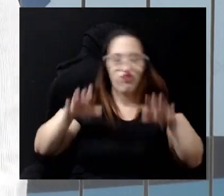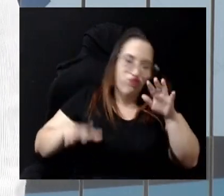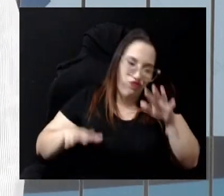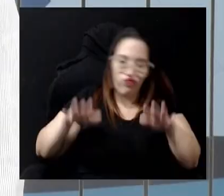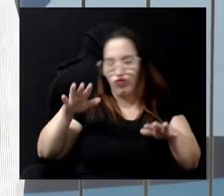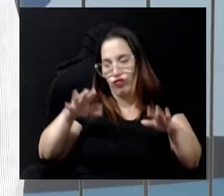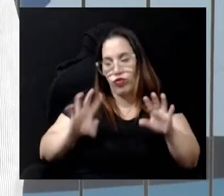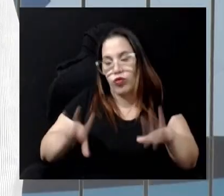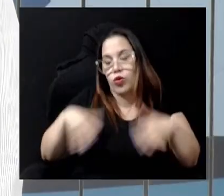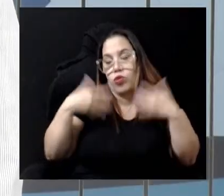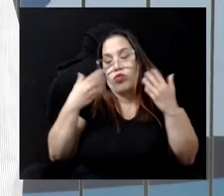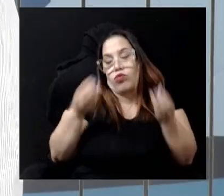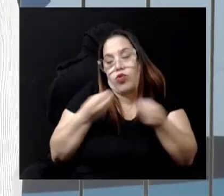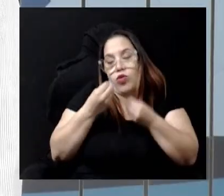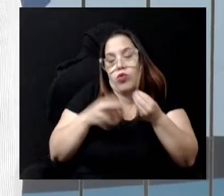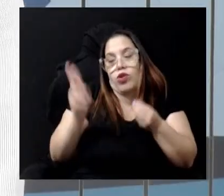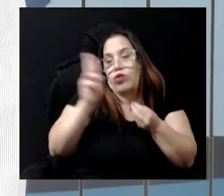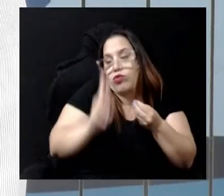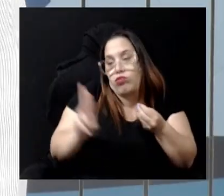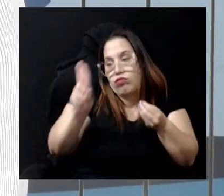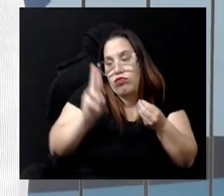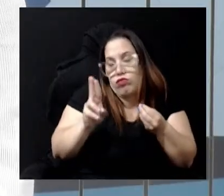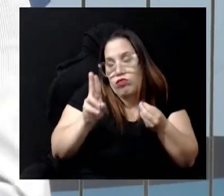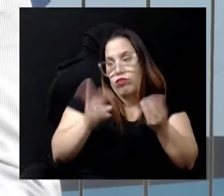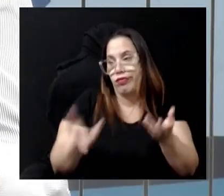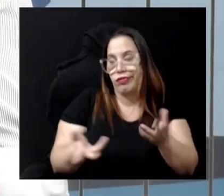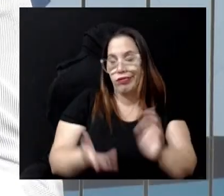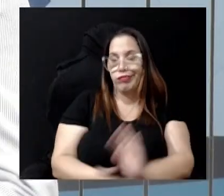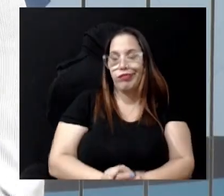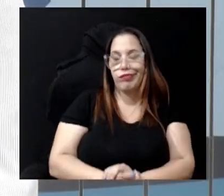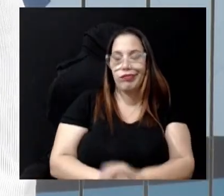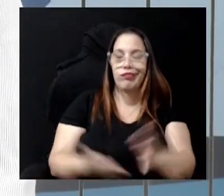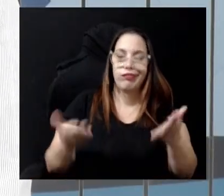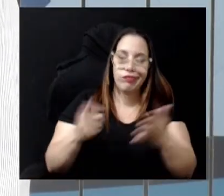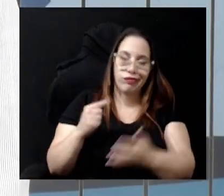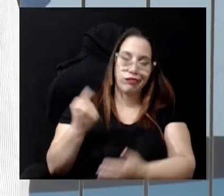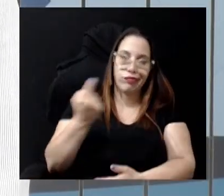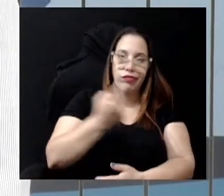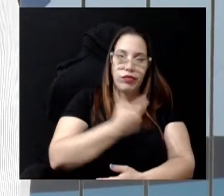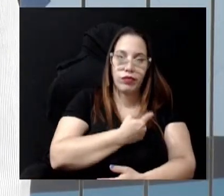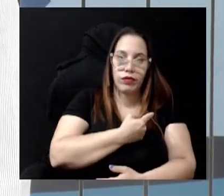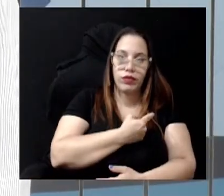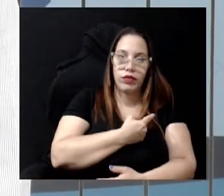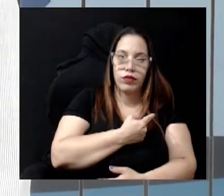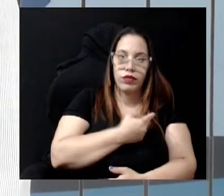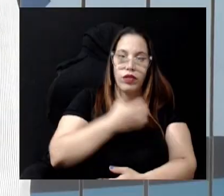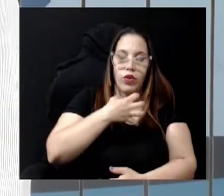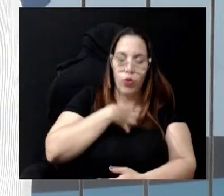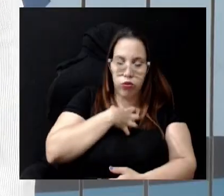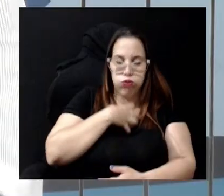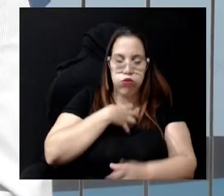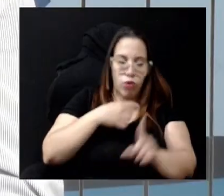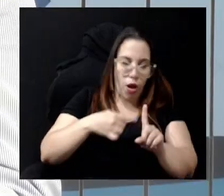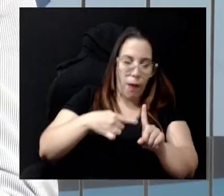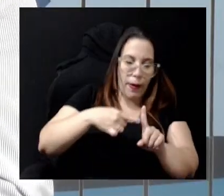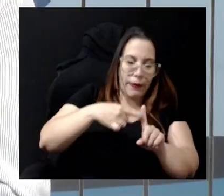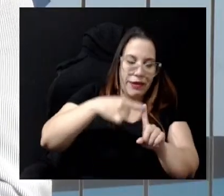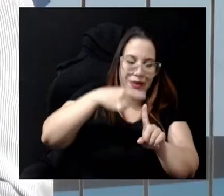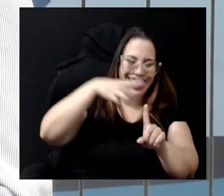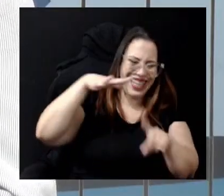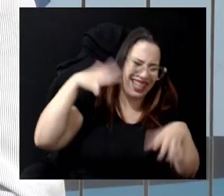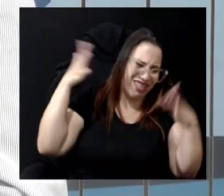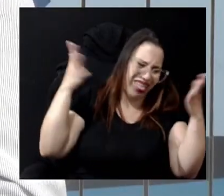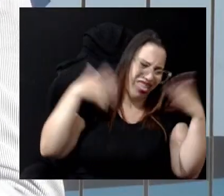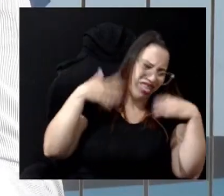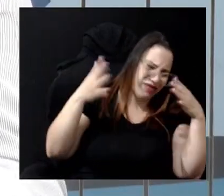e o quanto a gente consome de energia. Agora todos nós estamos sentindo, né, as temperaturas elevadas. Muita gente